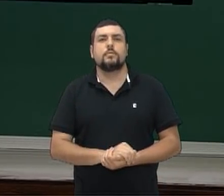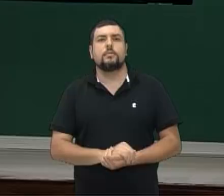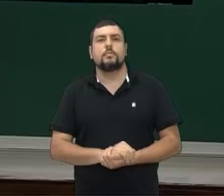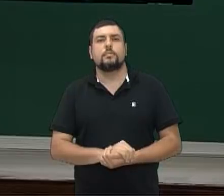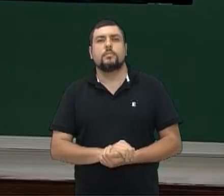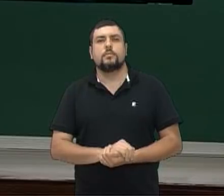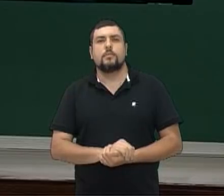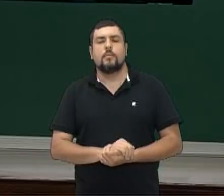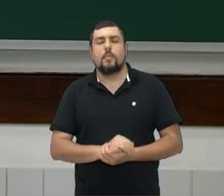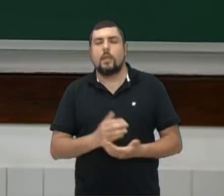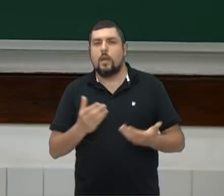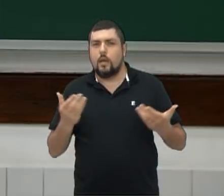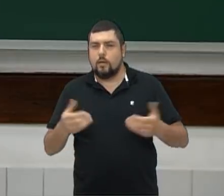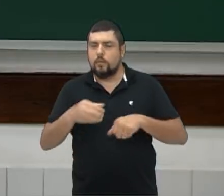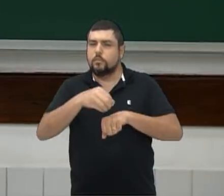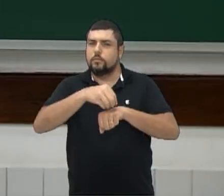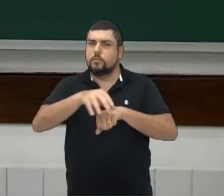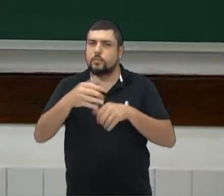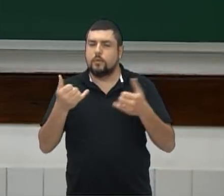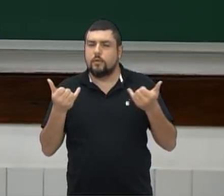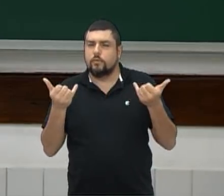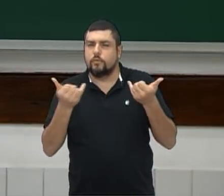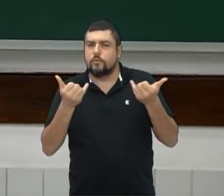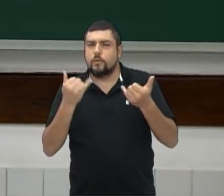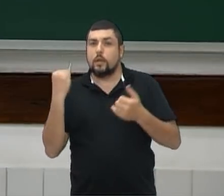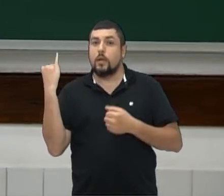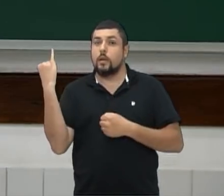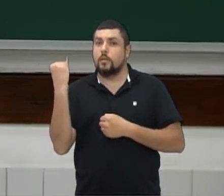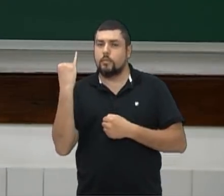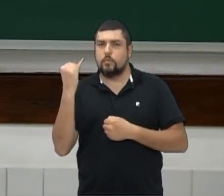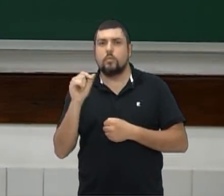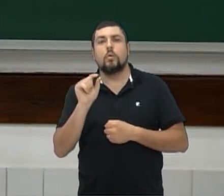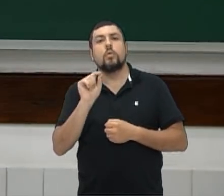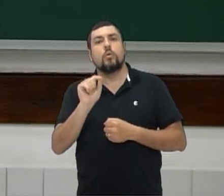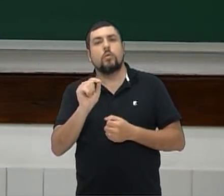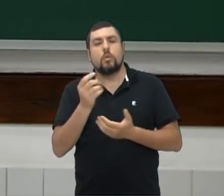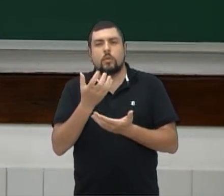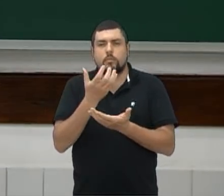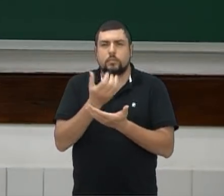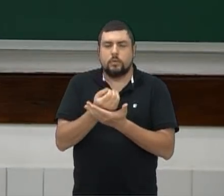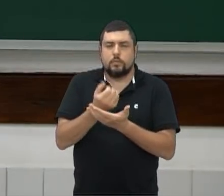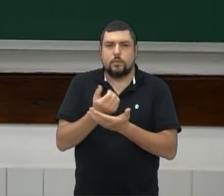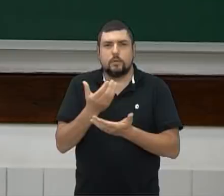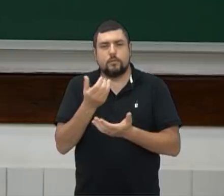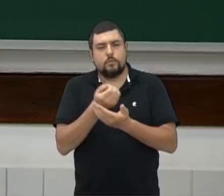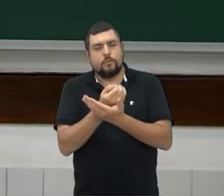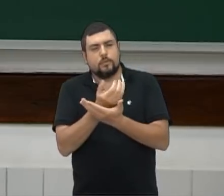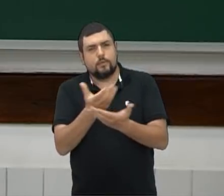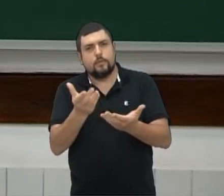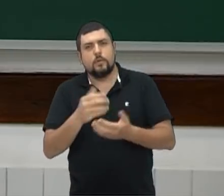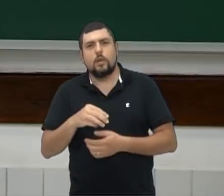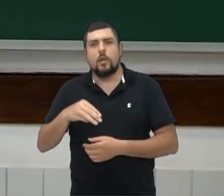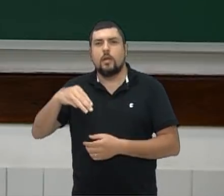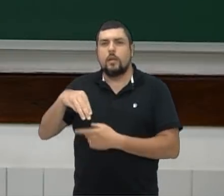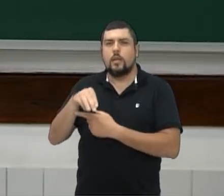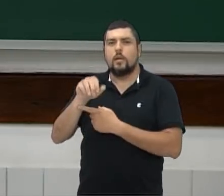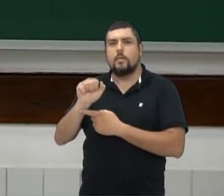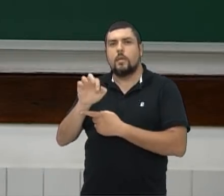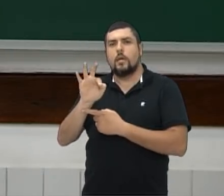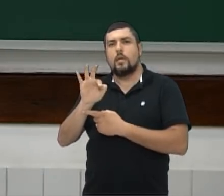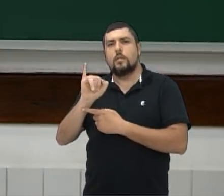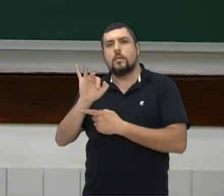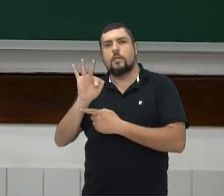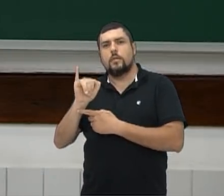Uma informação importante para vocês é relacionado à ferramenta que foi oferecida agora para vocês, chamada Matific.